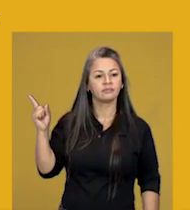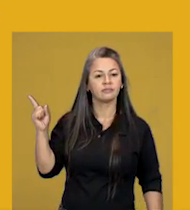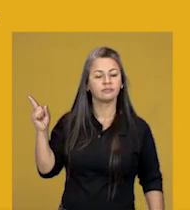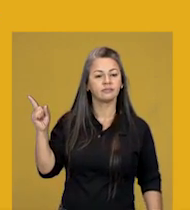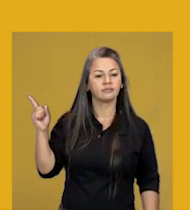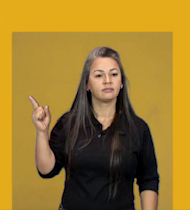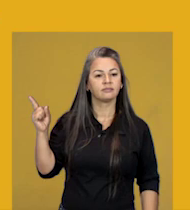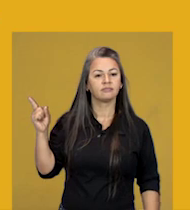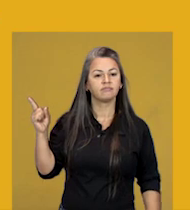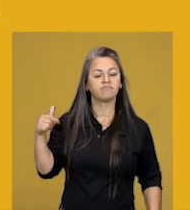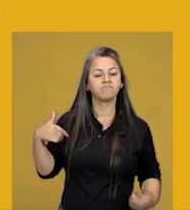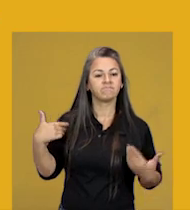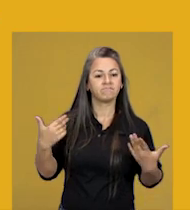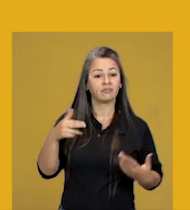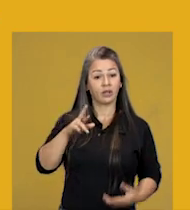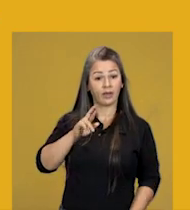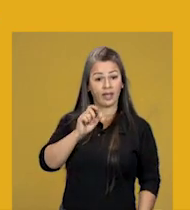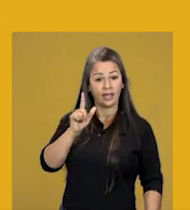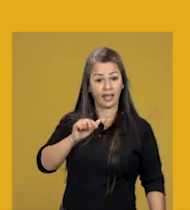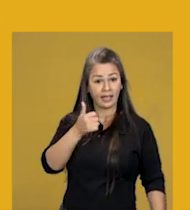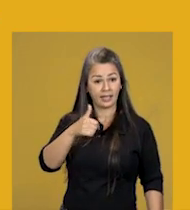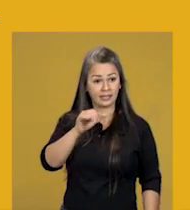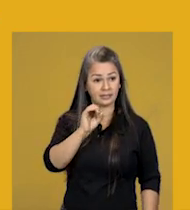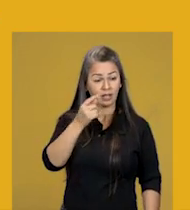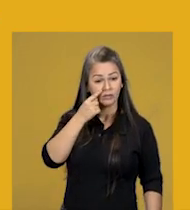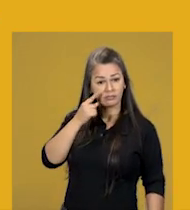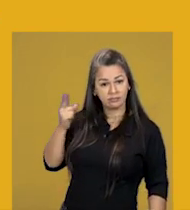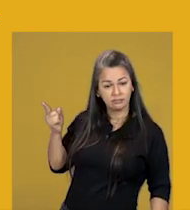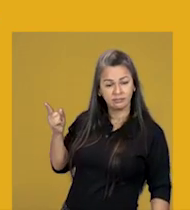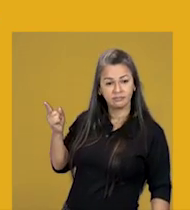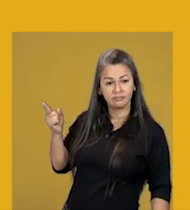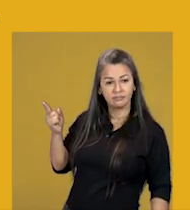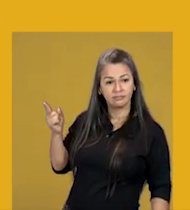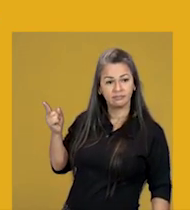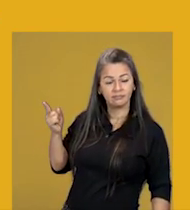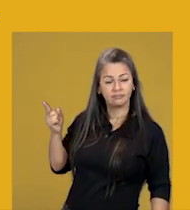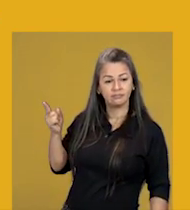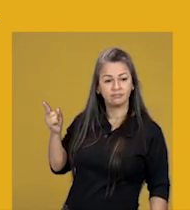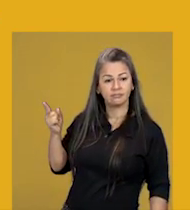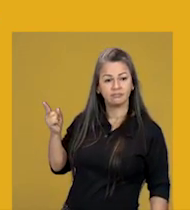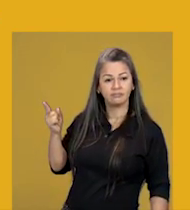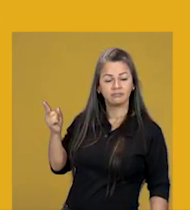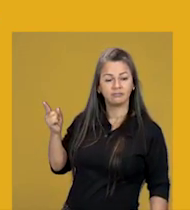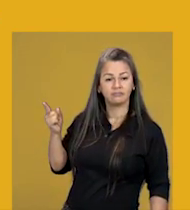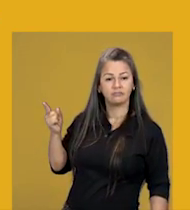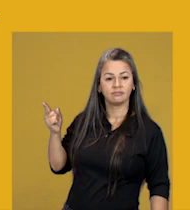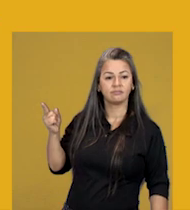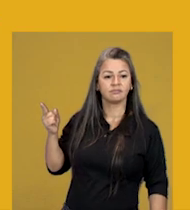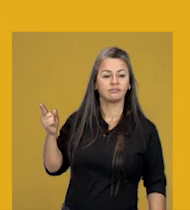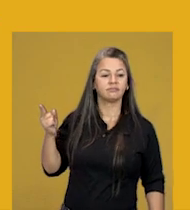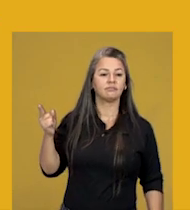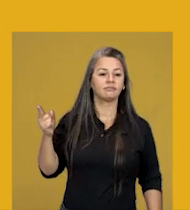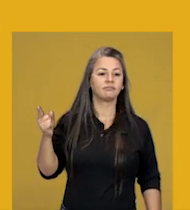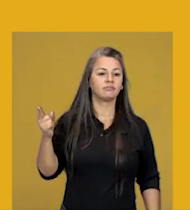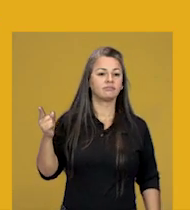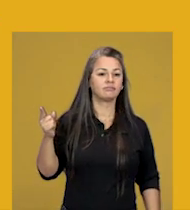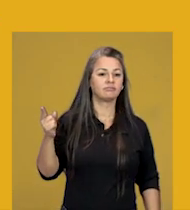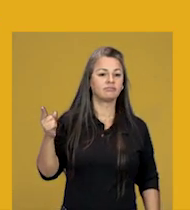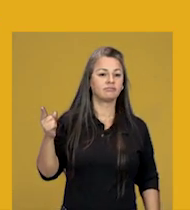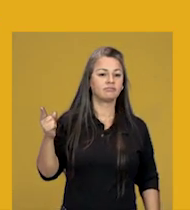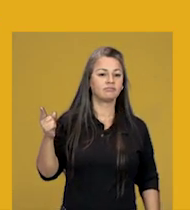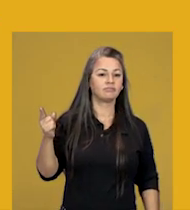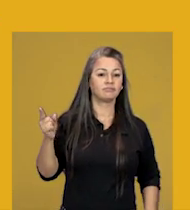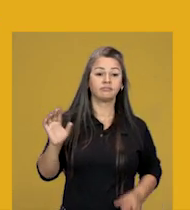1/3. Então, a razão de semelhança entre os lados é 1/3 e entre as áreas é 1/9. Simples assim.